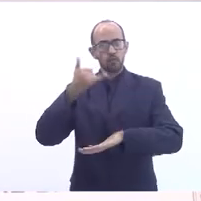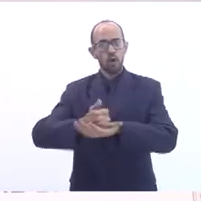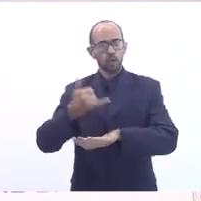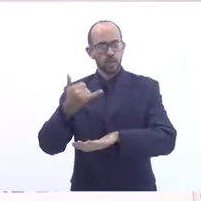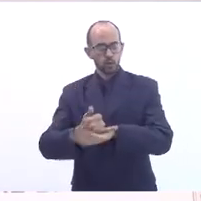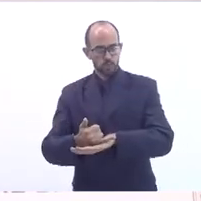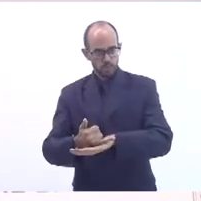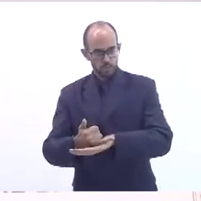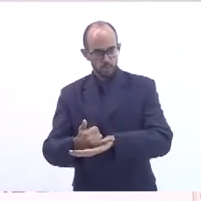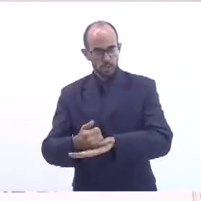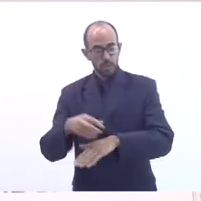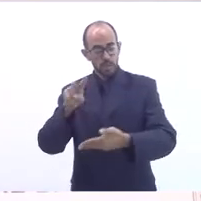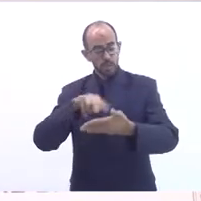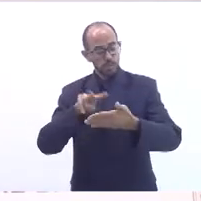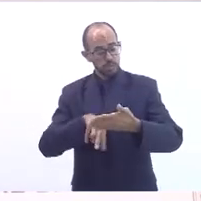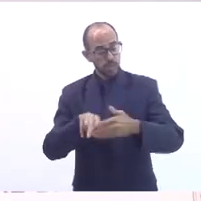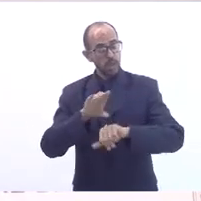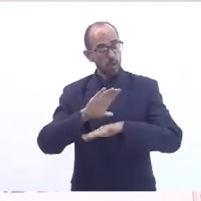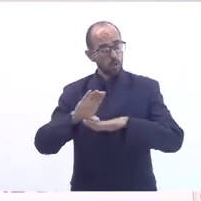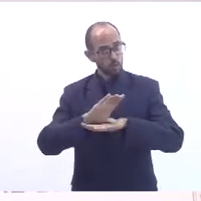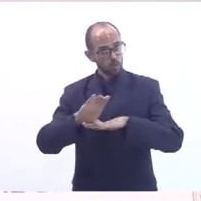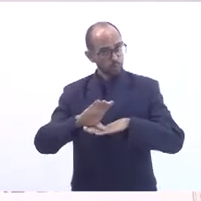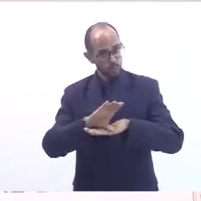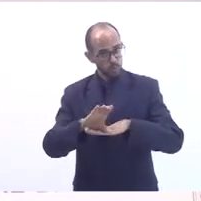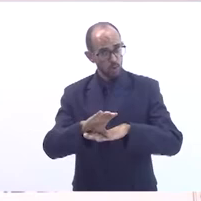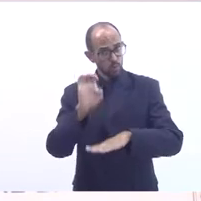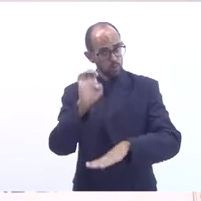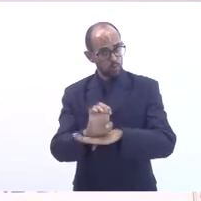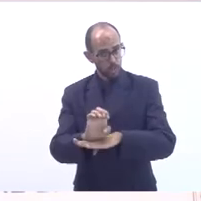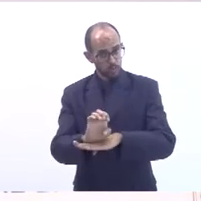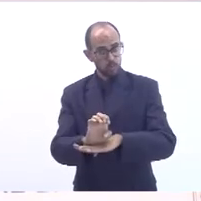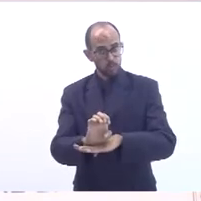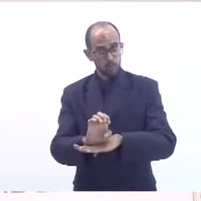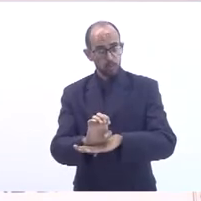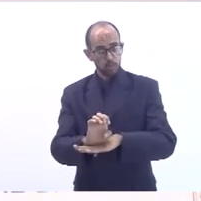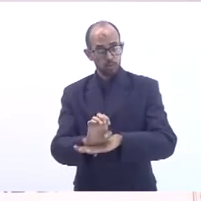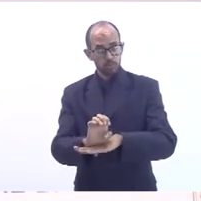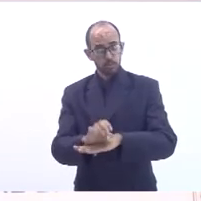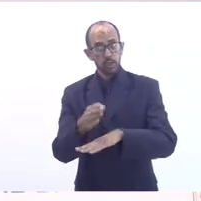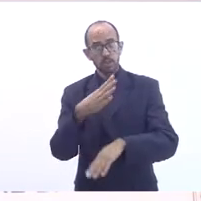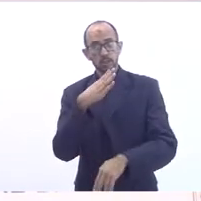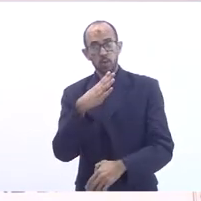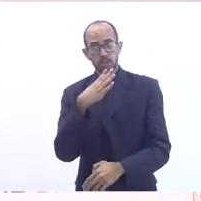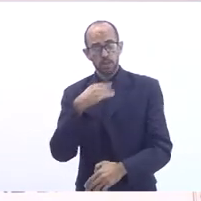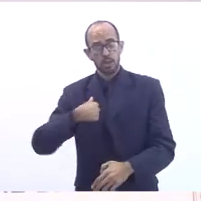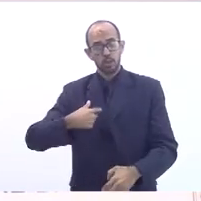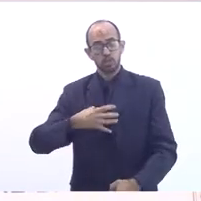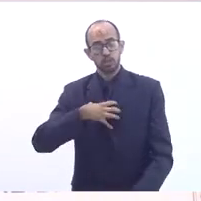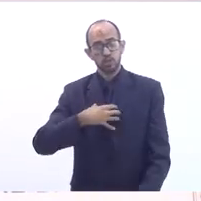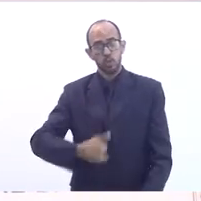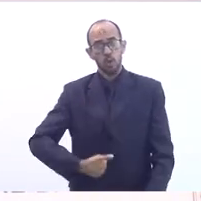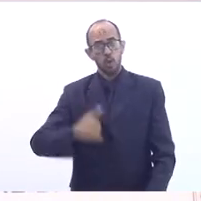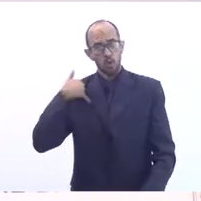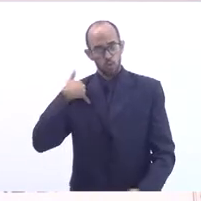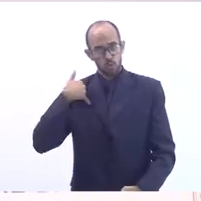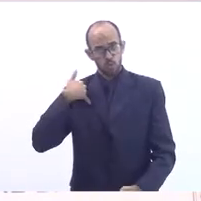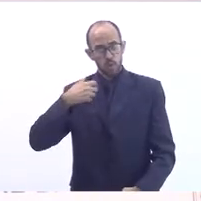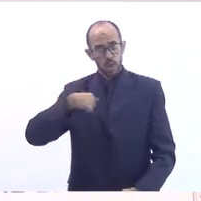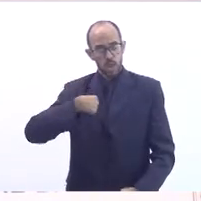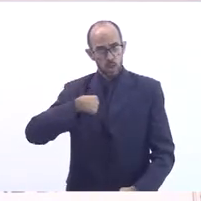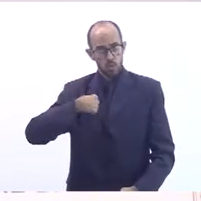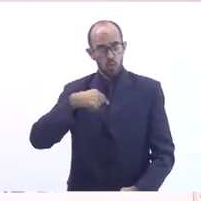para que eles Leiam a constituição para que eles conheçam a constituição Então eu tenho muito orgulho de ter feito eu